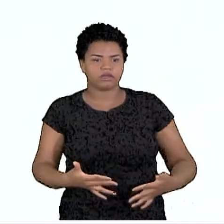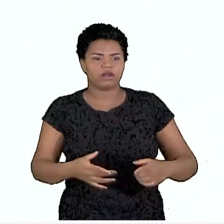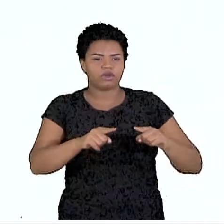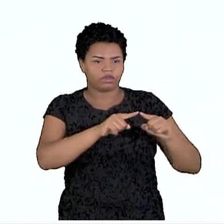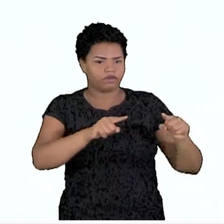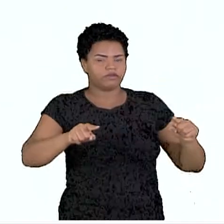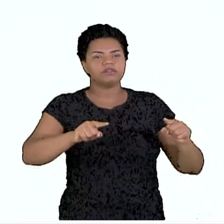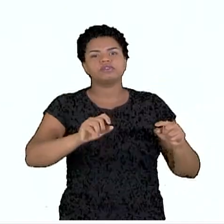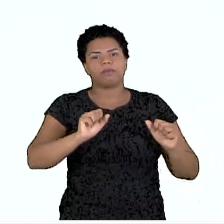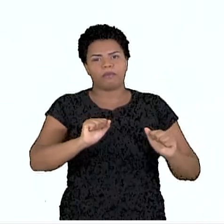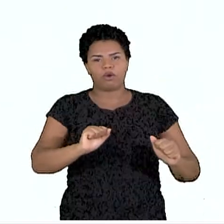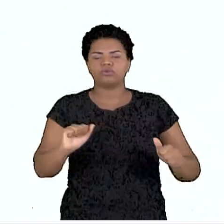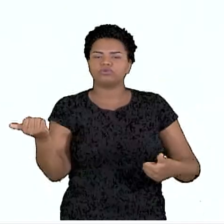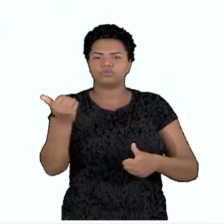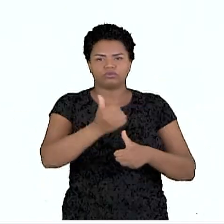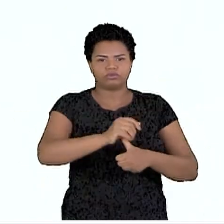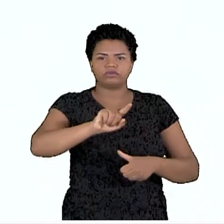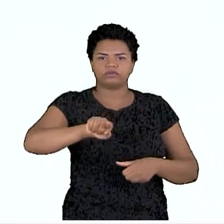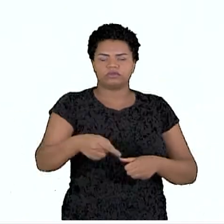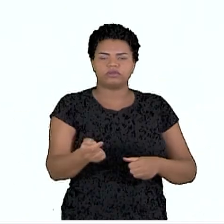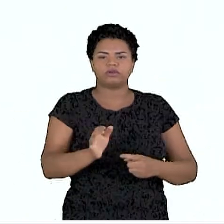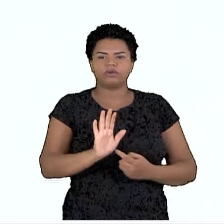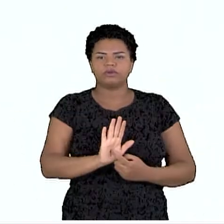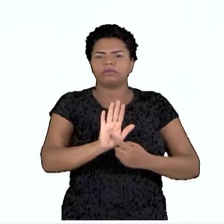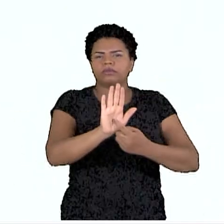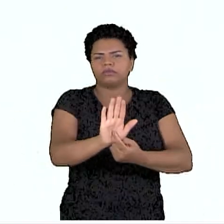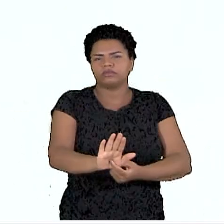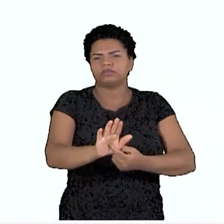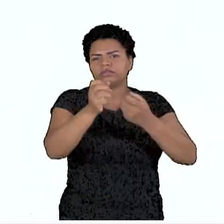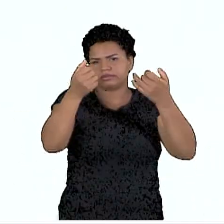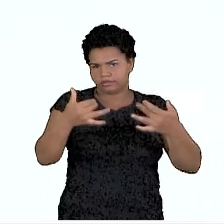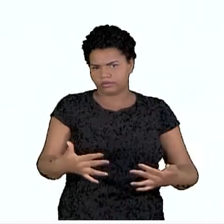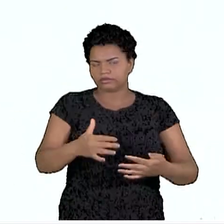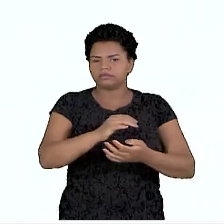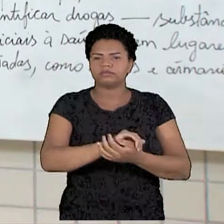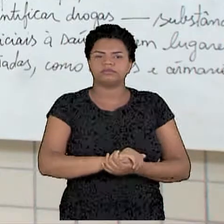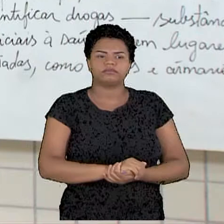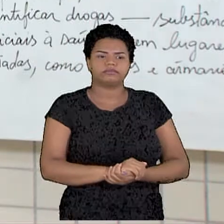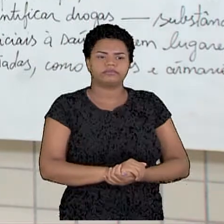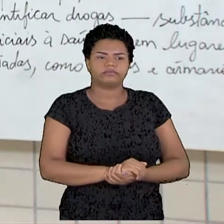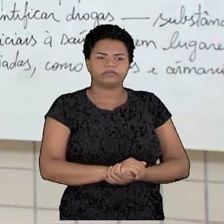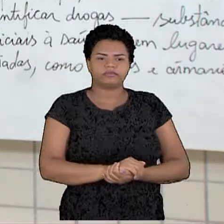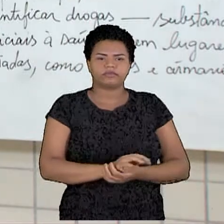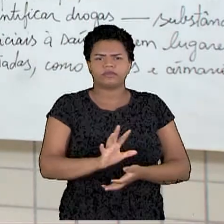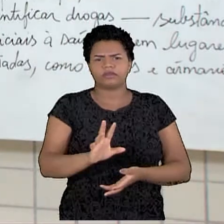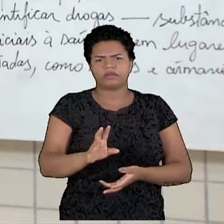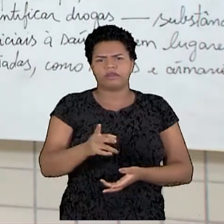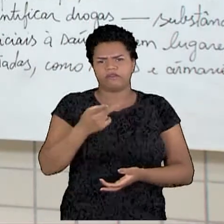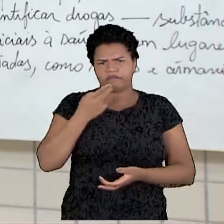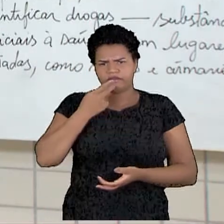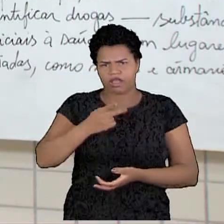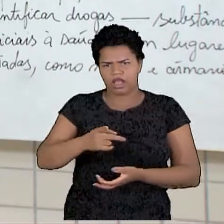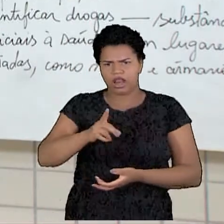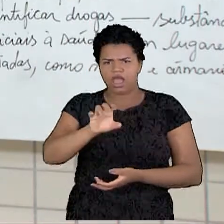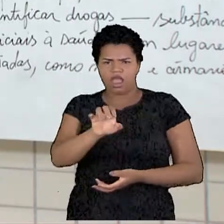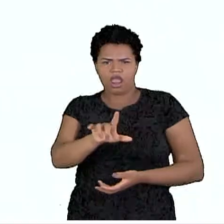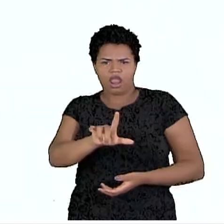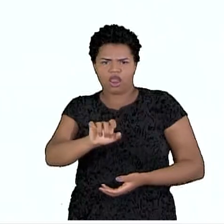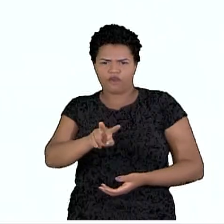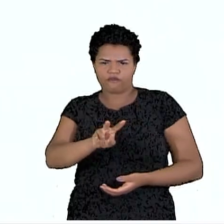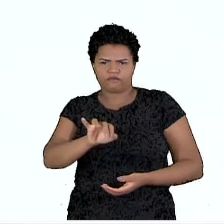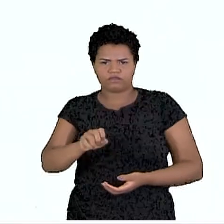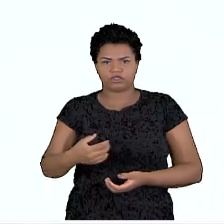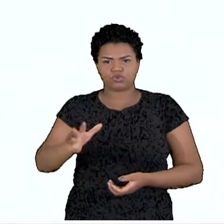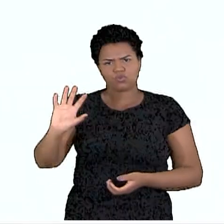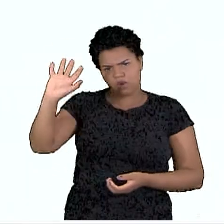substituir o quê? A vírgula, quando indicar explicação. Dizem que Elvis o rei do rock, está